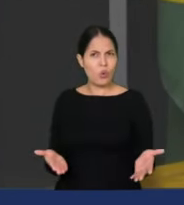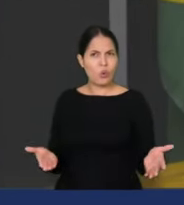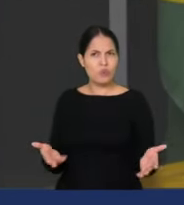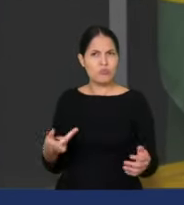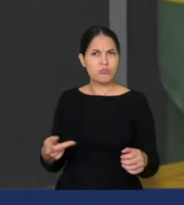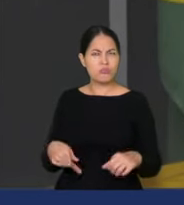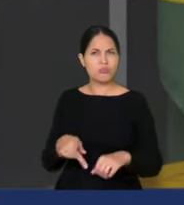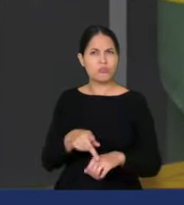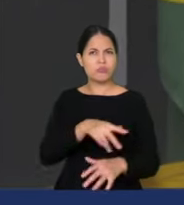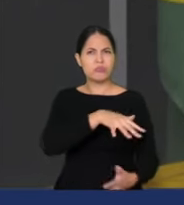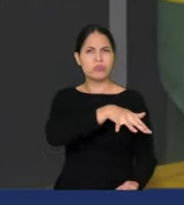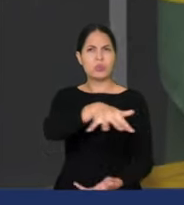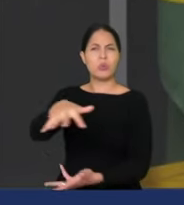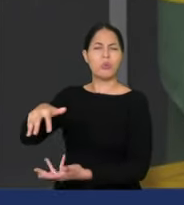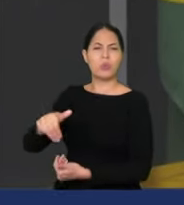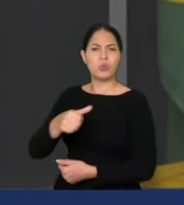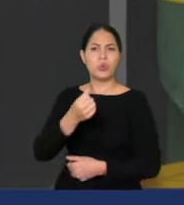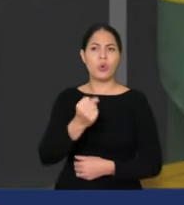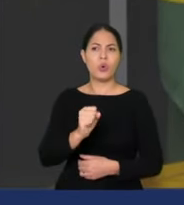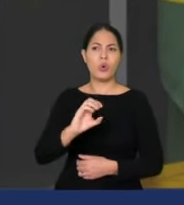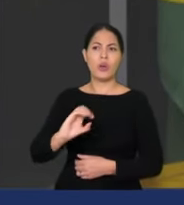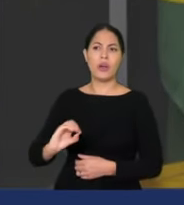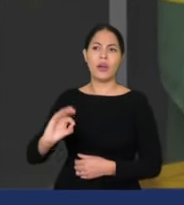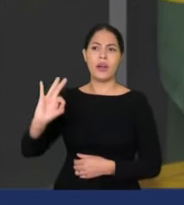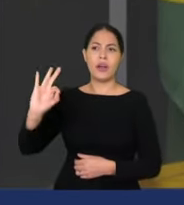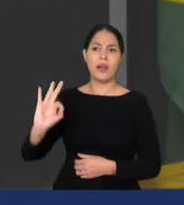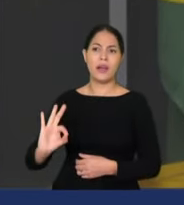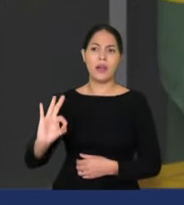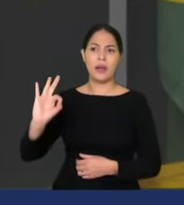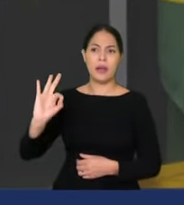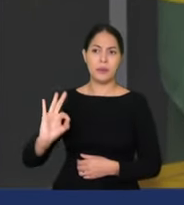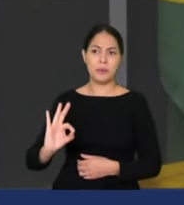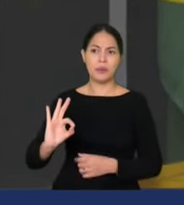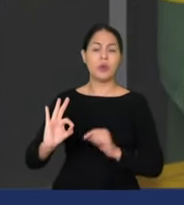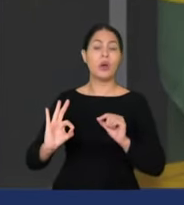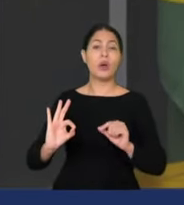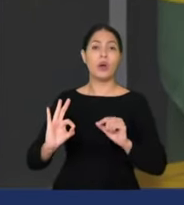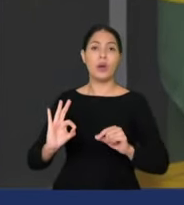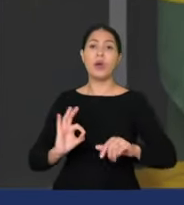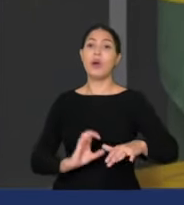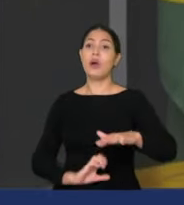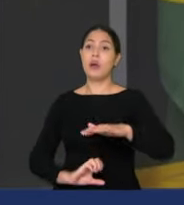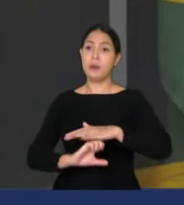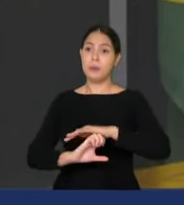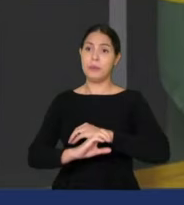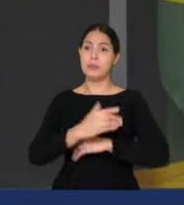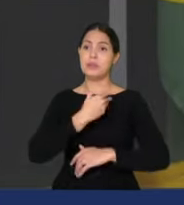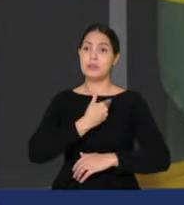do mundo, elas são controladas por empresas públicas e estatais.